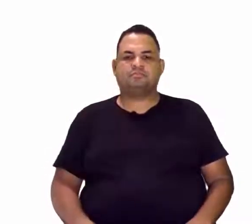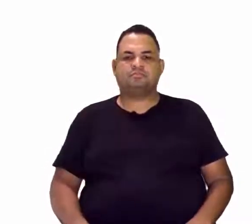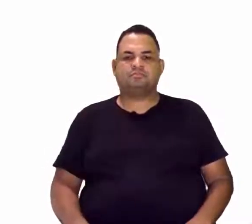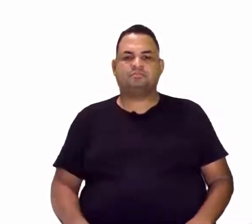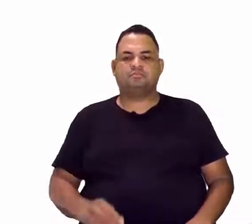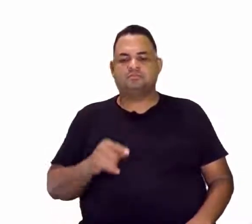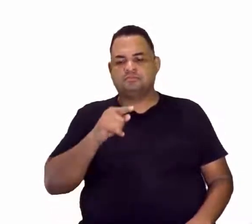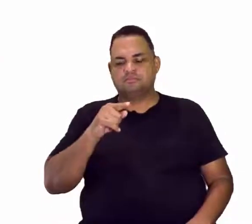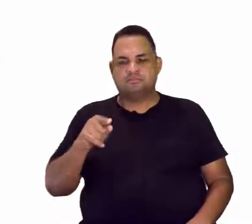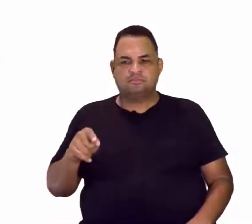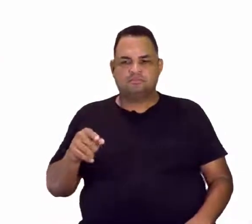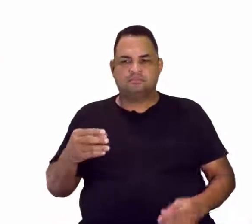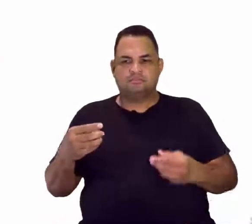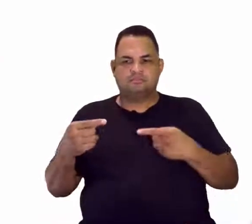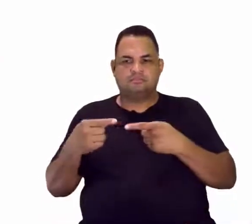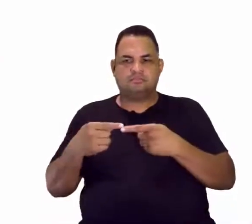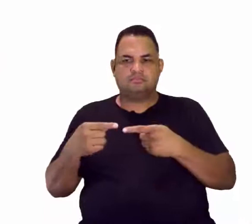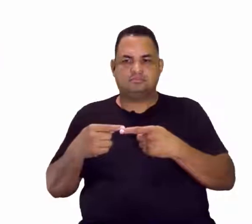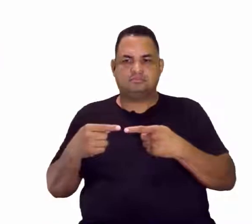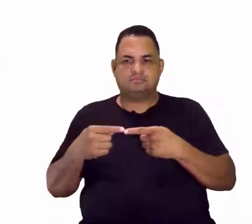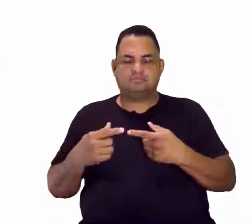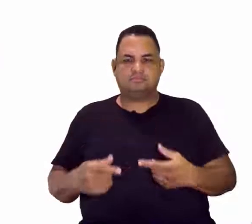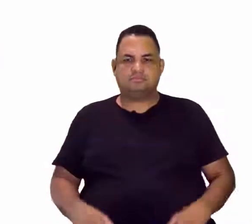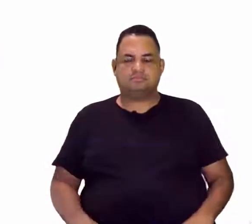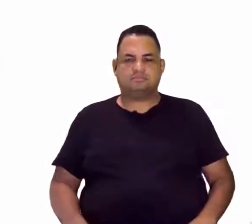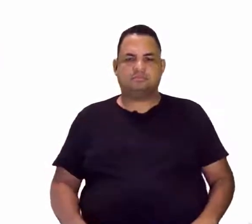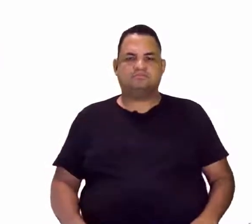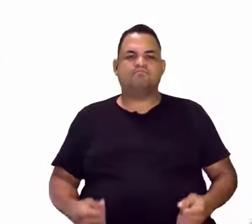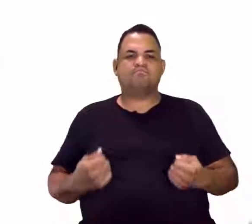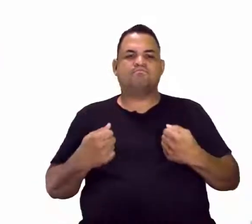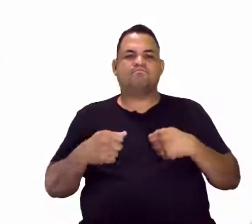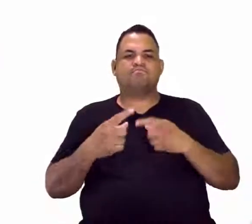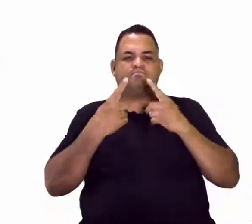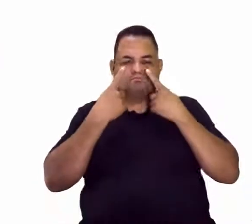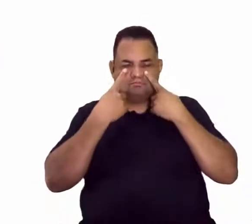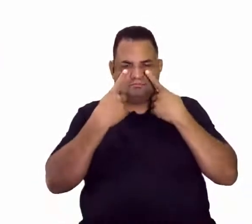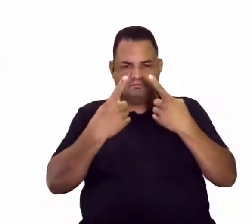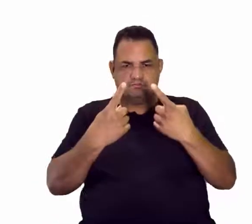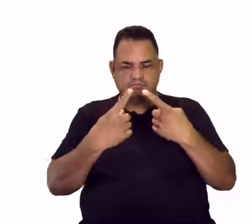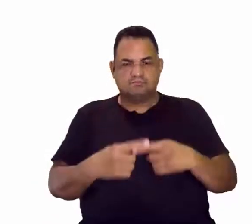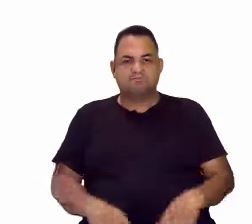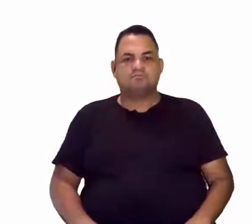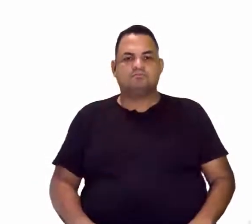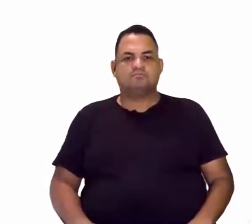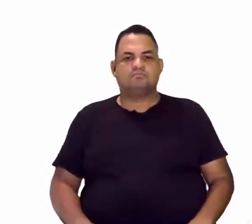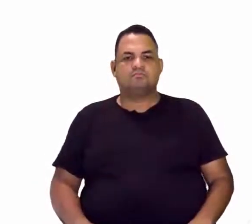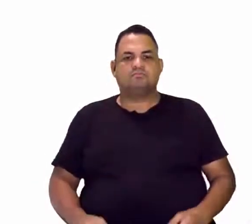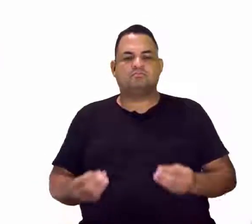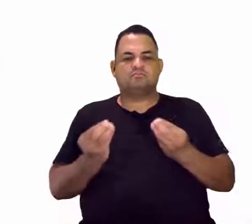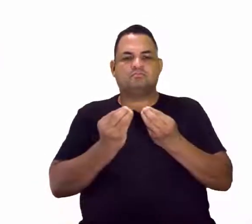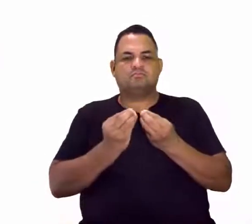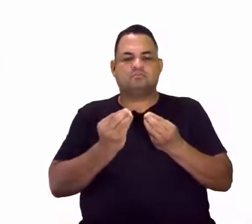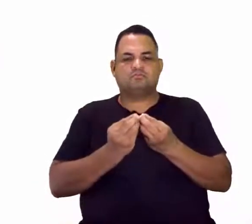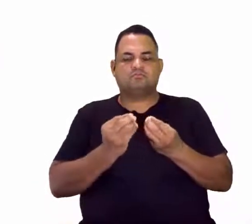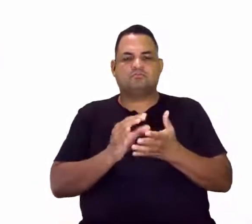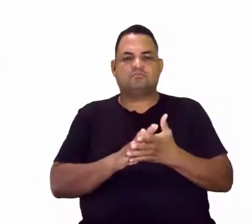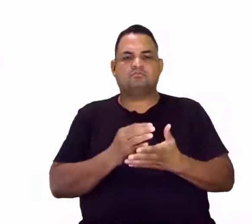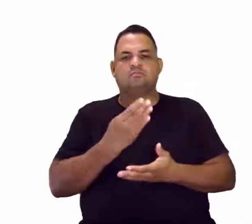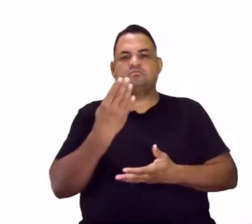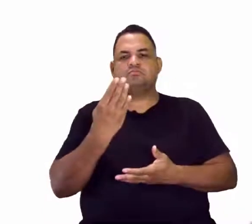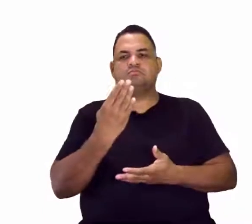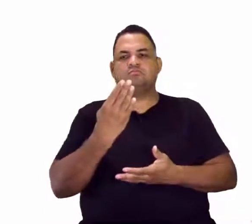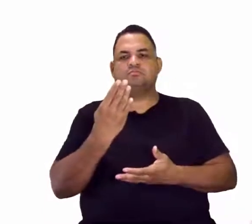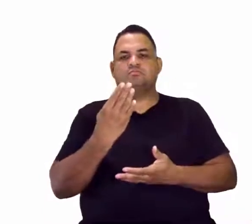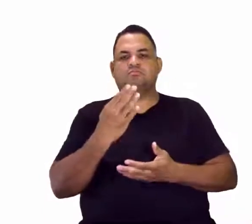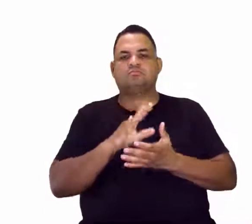hidrogênio aqui para baixo, certo? Vocês podem observar que nesta molécula nós temos